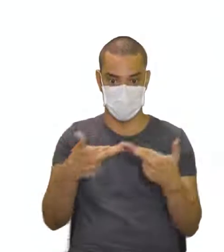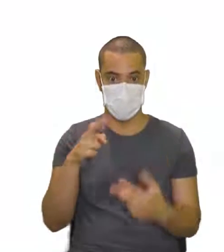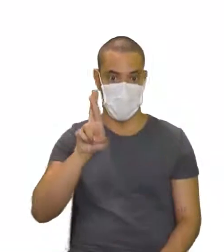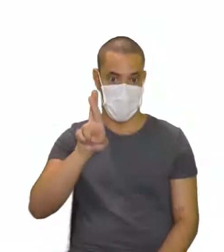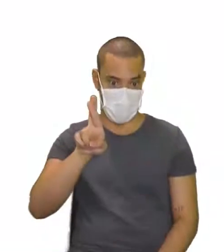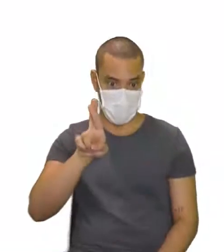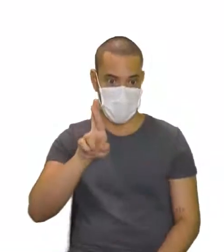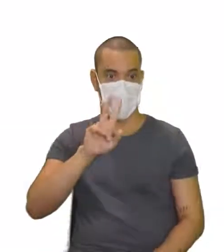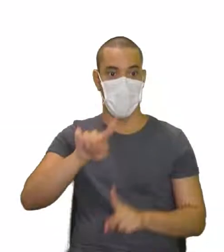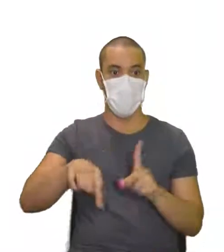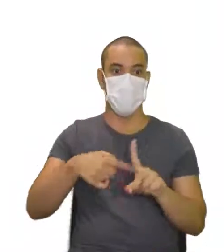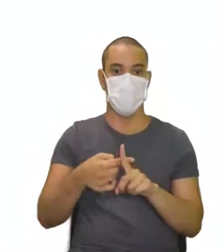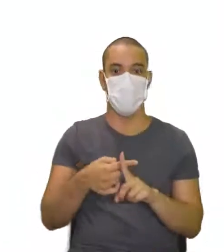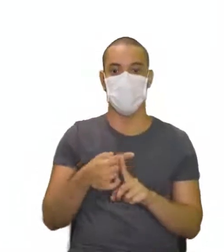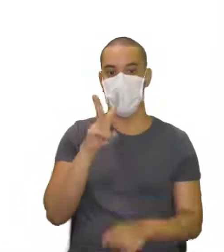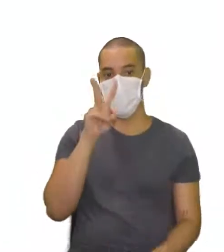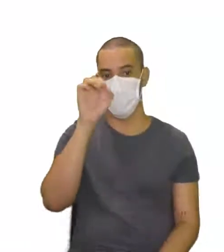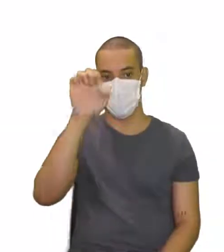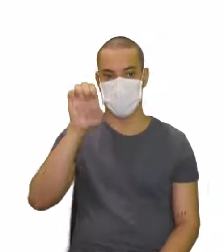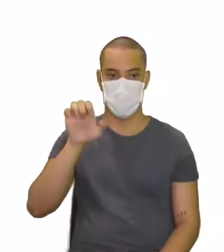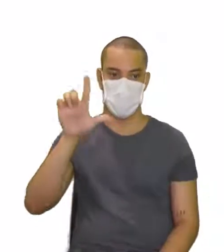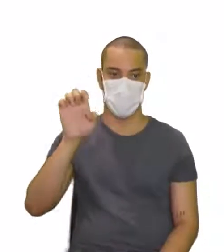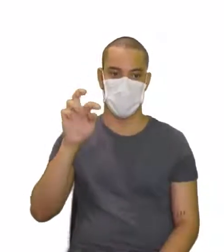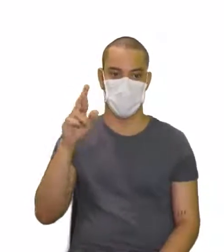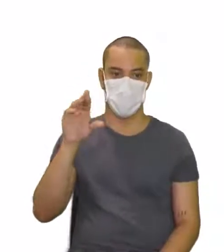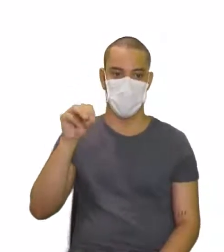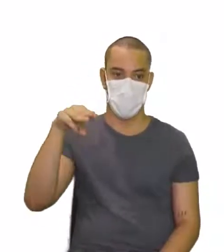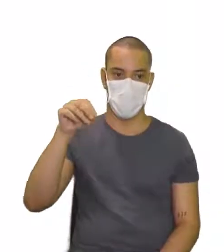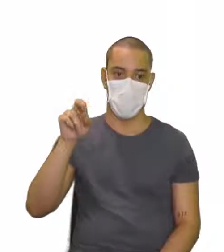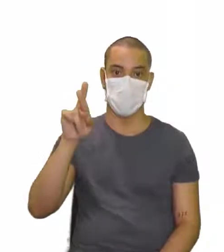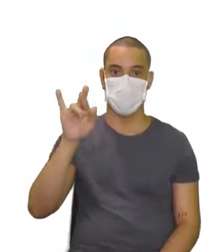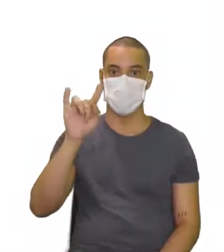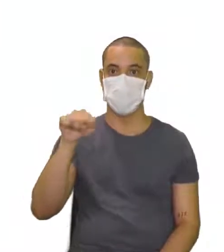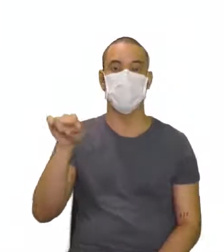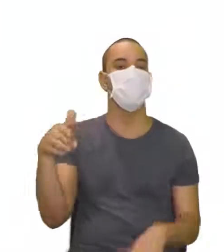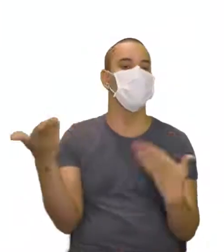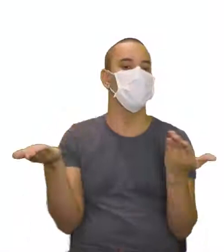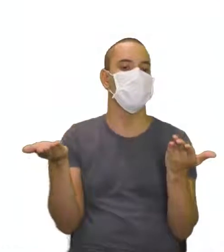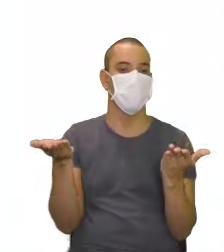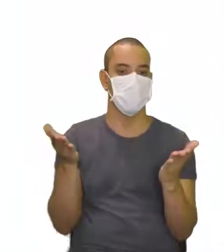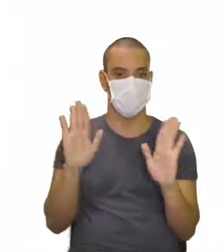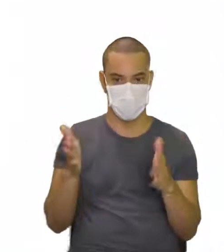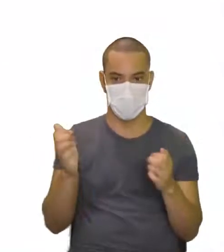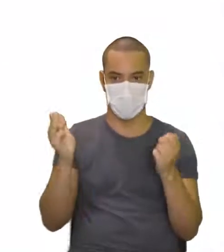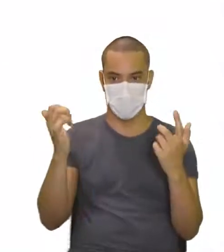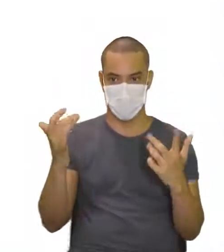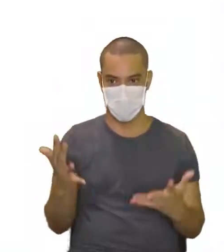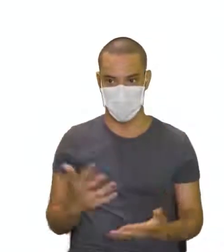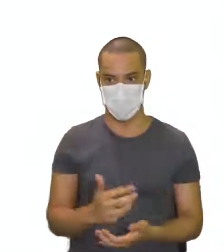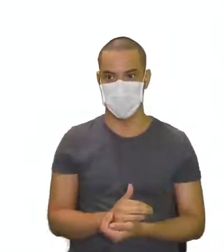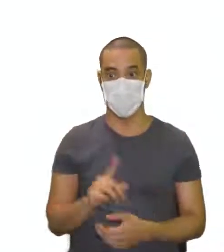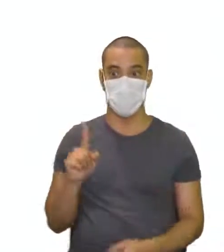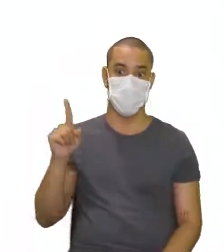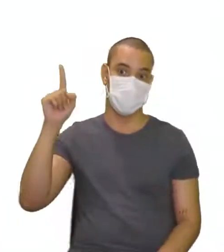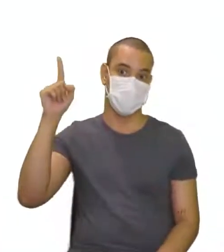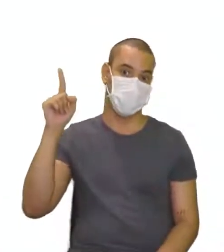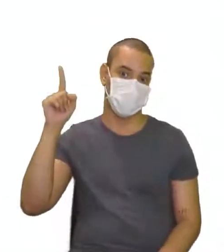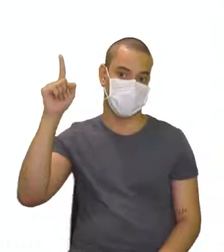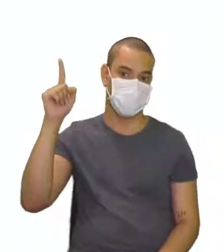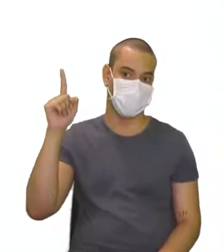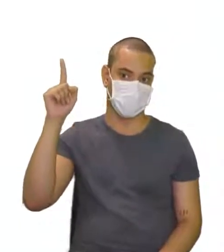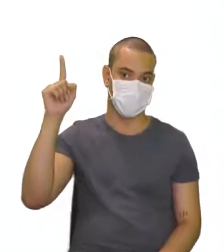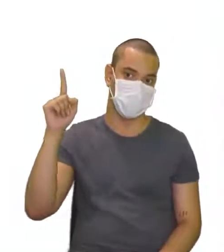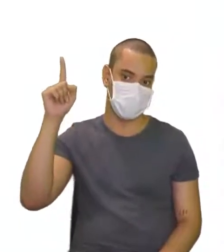Rzinho, e da força eletromotriz do gerador, que é o Epson. Aqui, pessoal, já coloquei no cantinho a